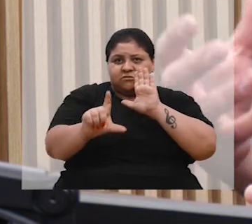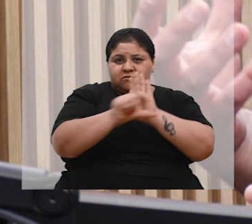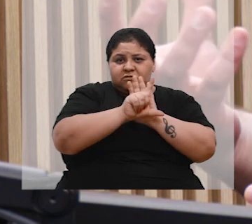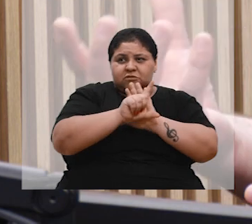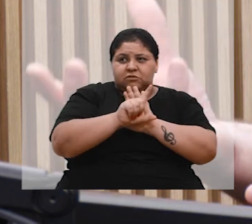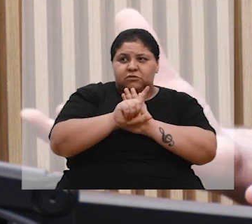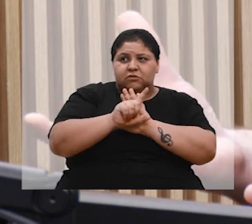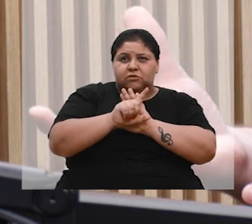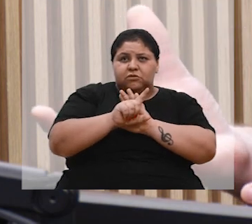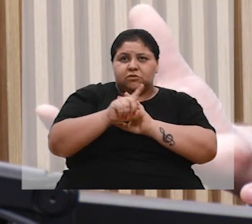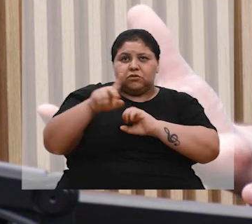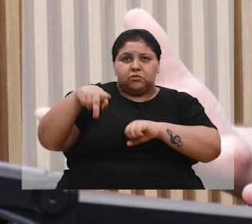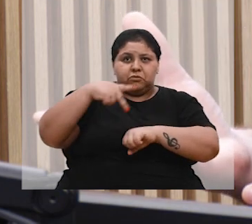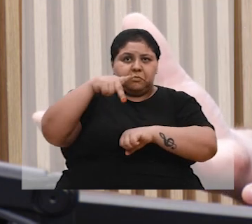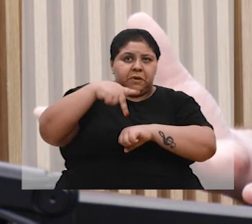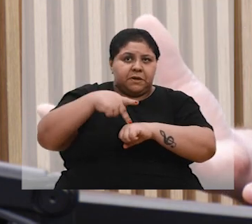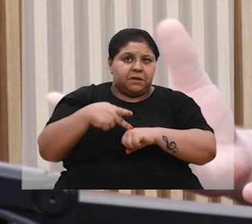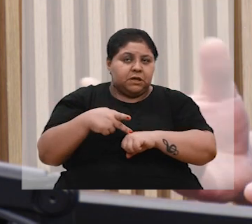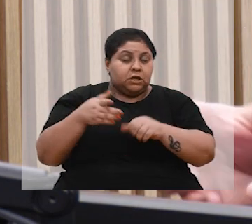reorganização legal do país.